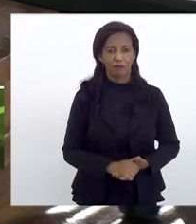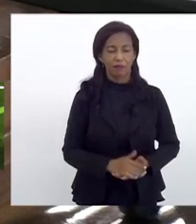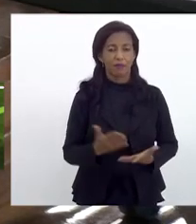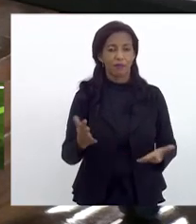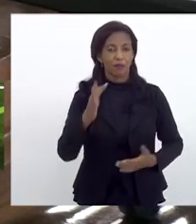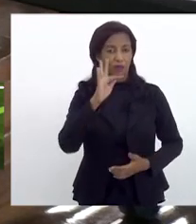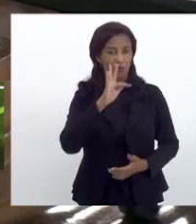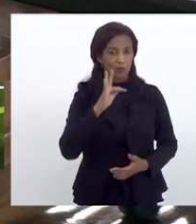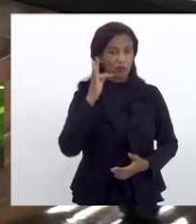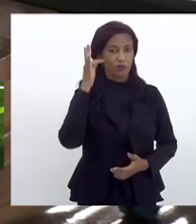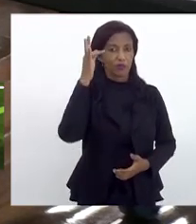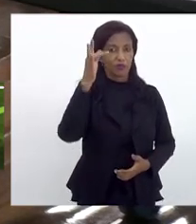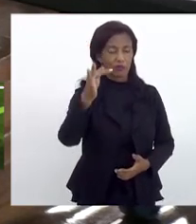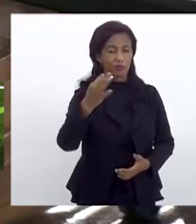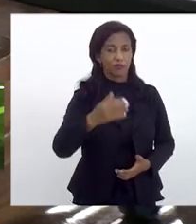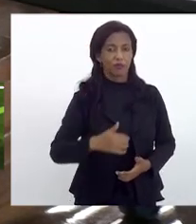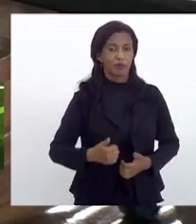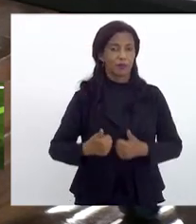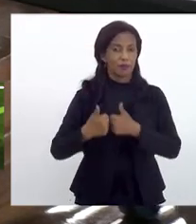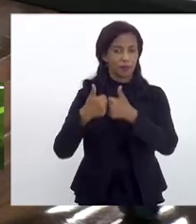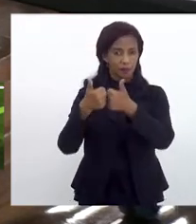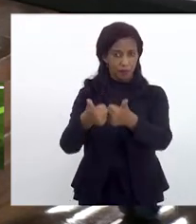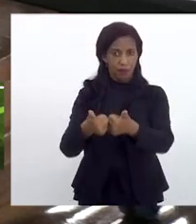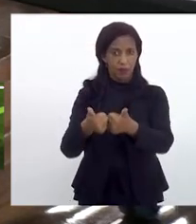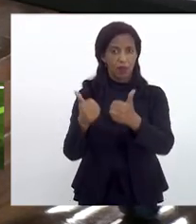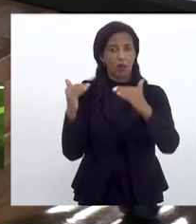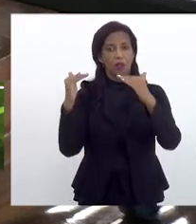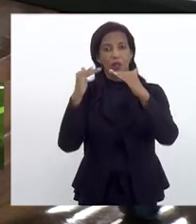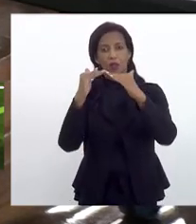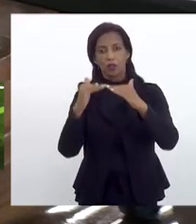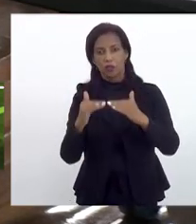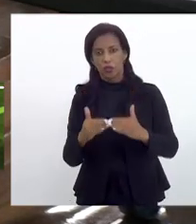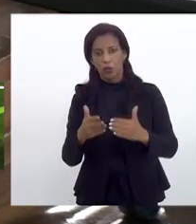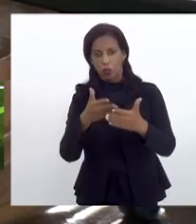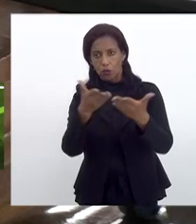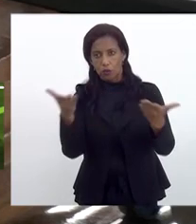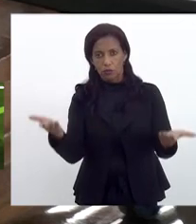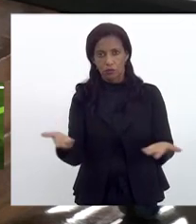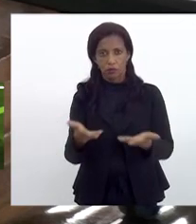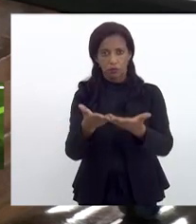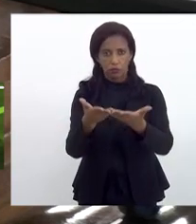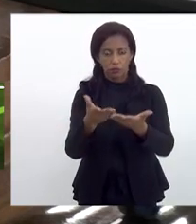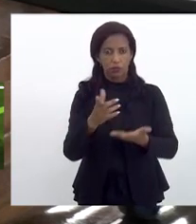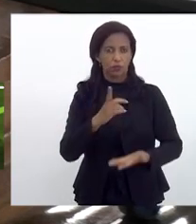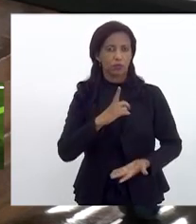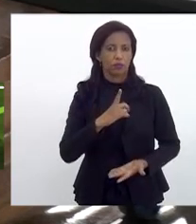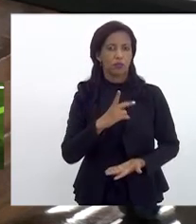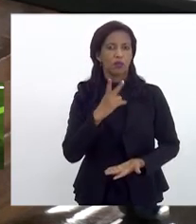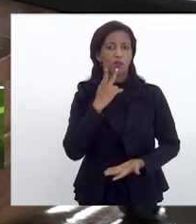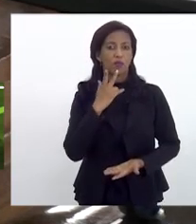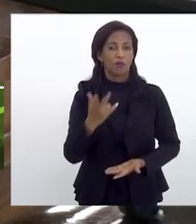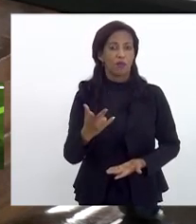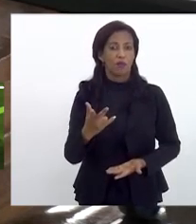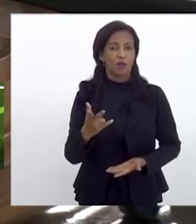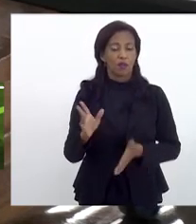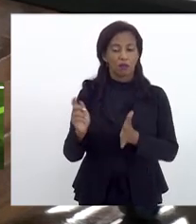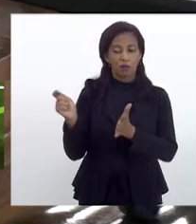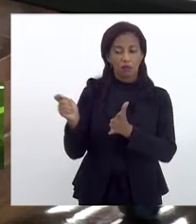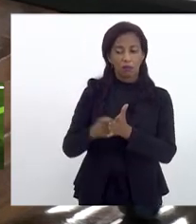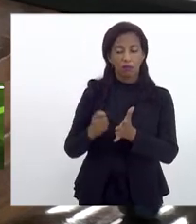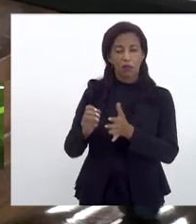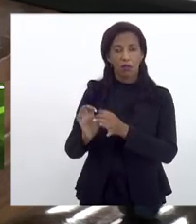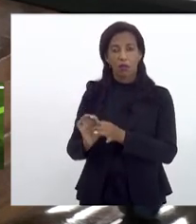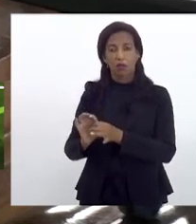futuro É melhor De acordo Com o acordo Que vocês estão Produzindo Dizer que terá Uma autorização